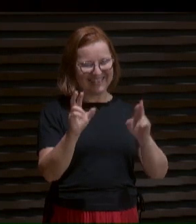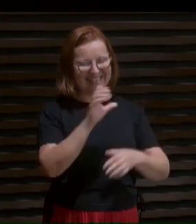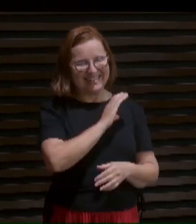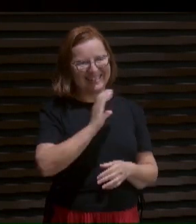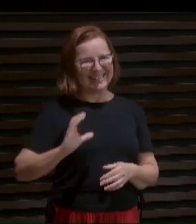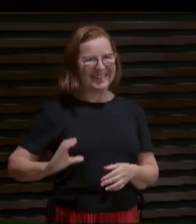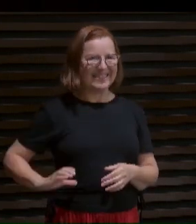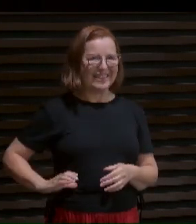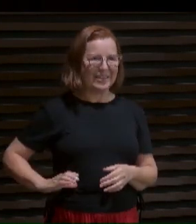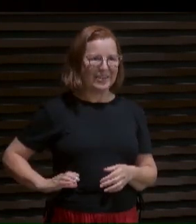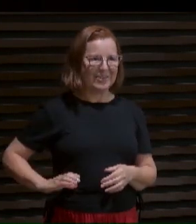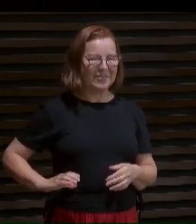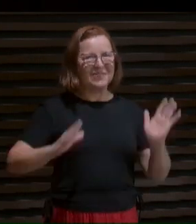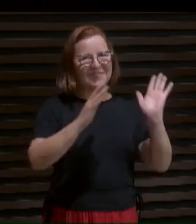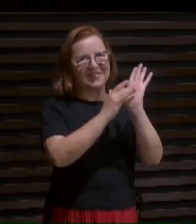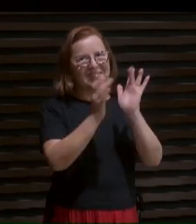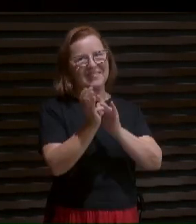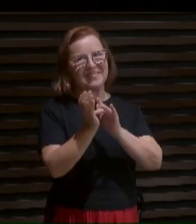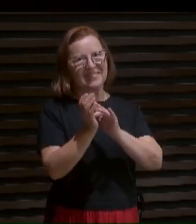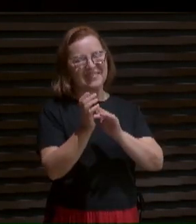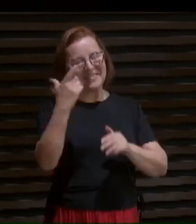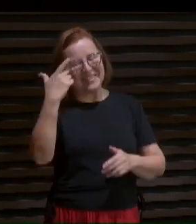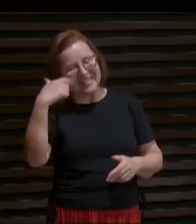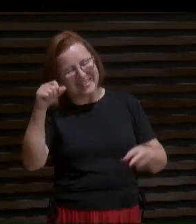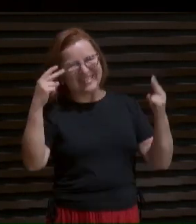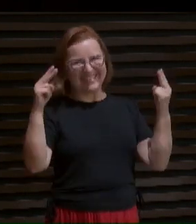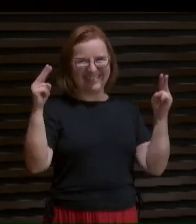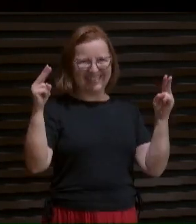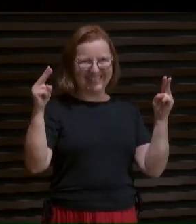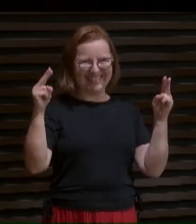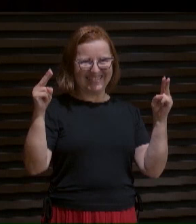Cristo Jesus venceu.